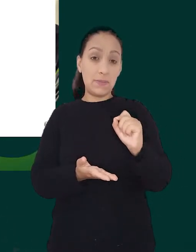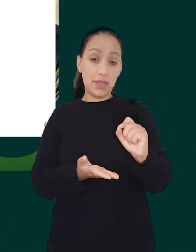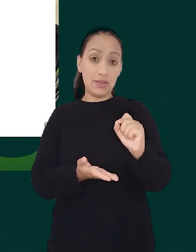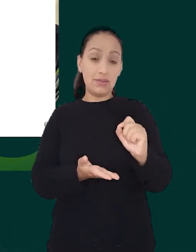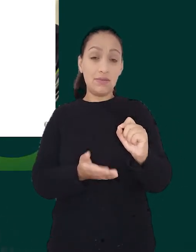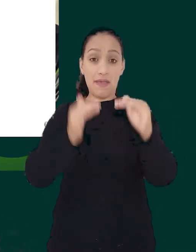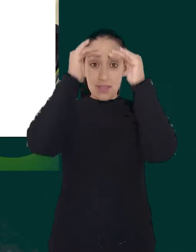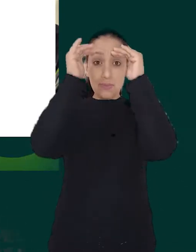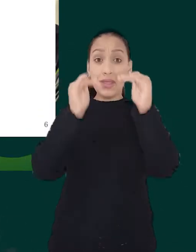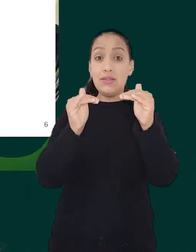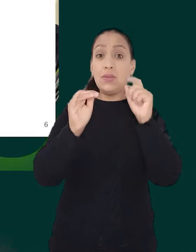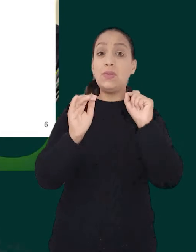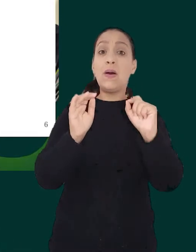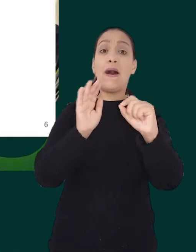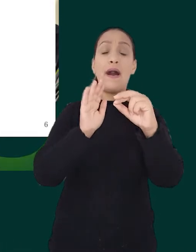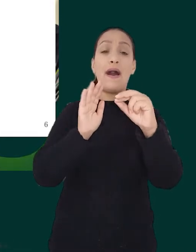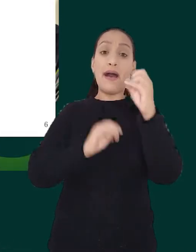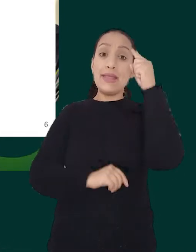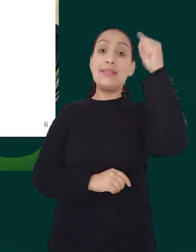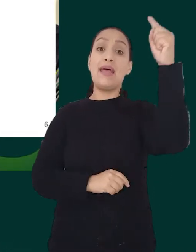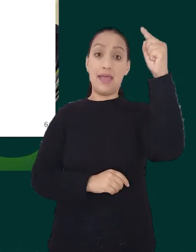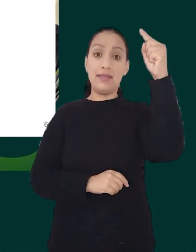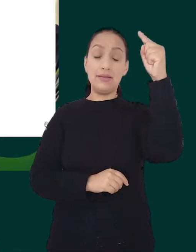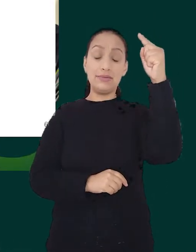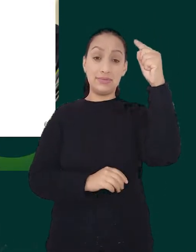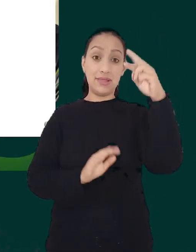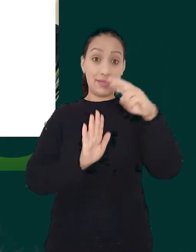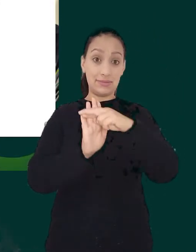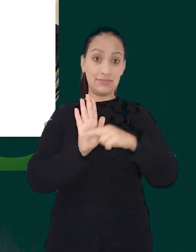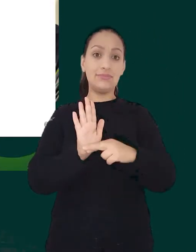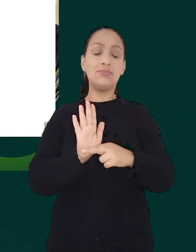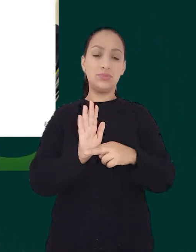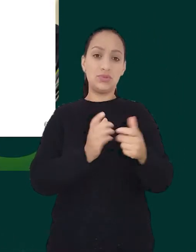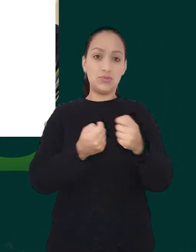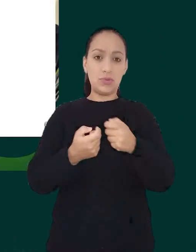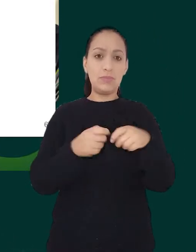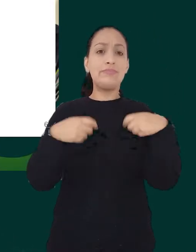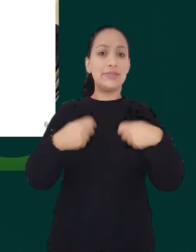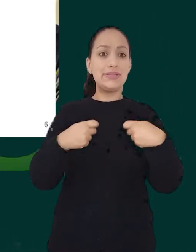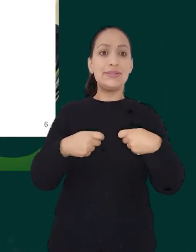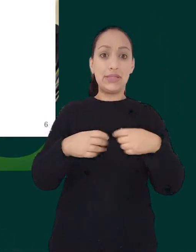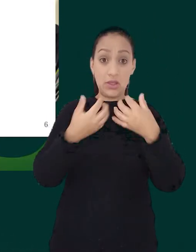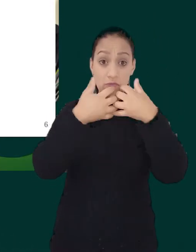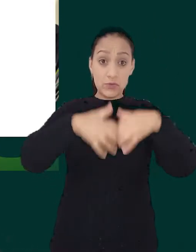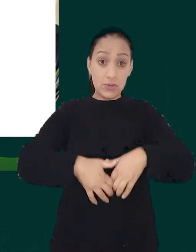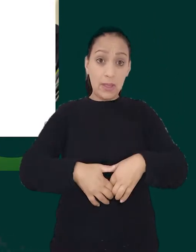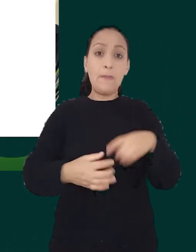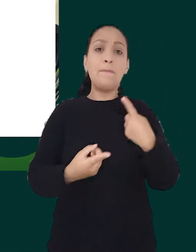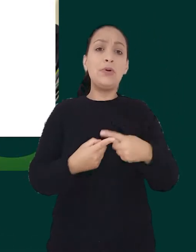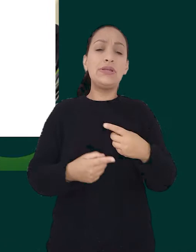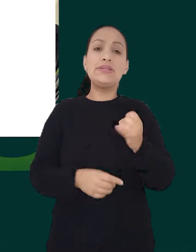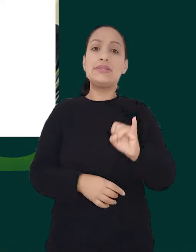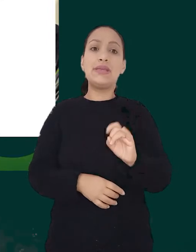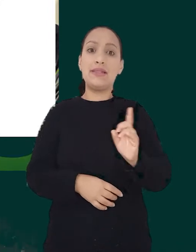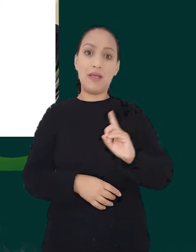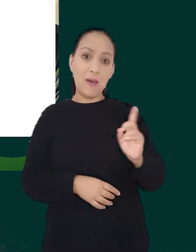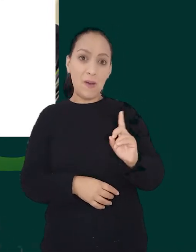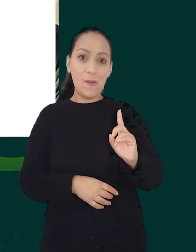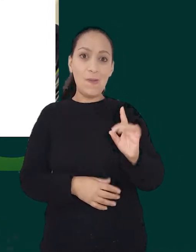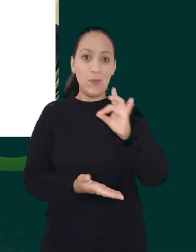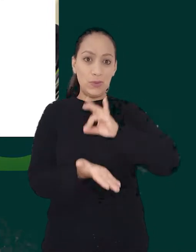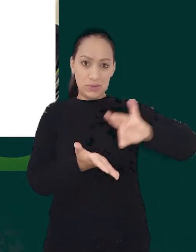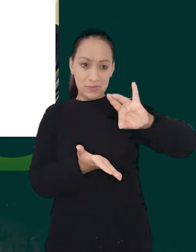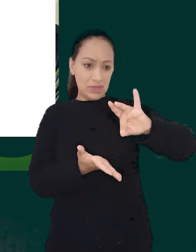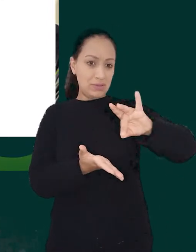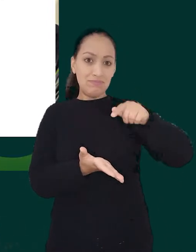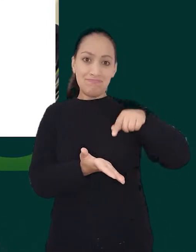jogo, e isso é uma função que precisa, né, funcionar, porque senão o inimigo teria um poder não